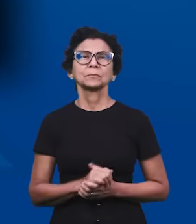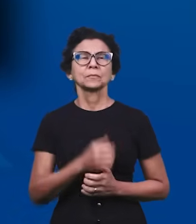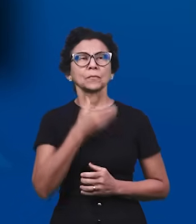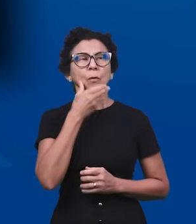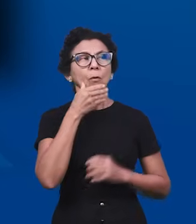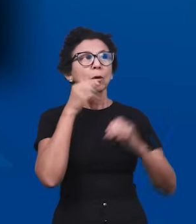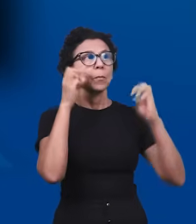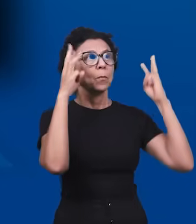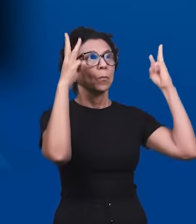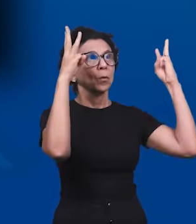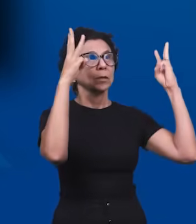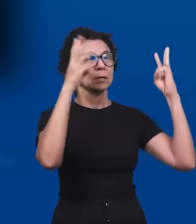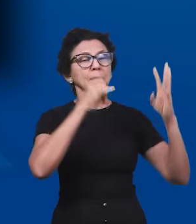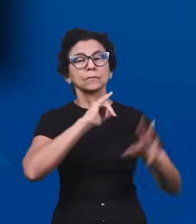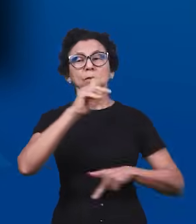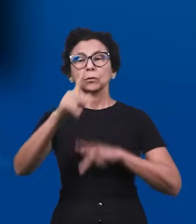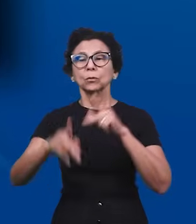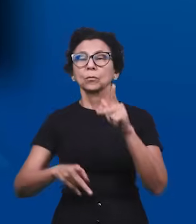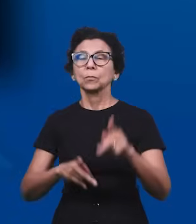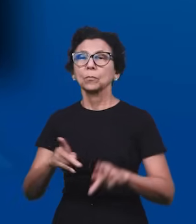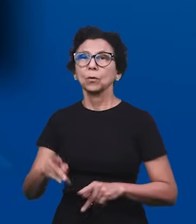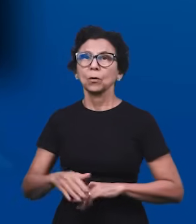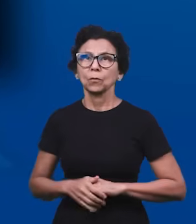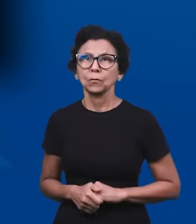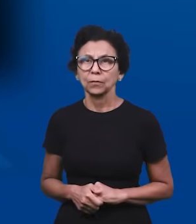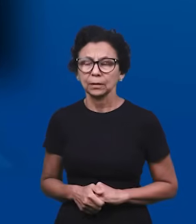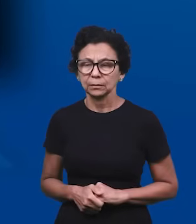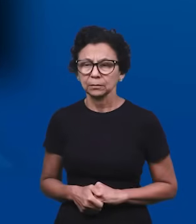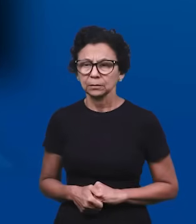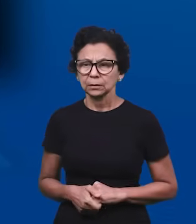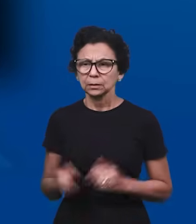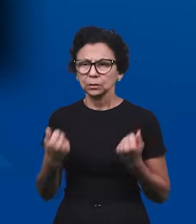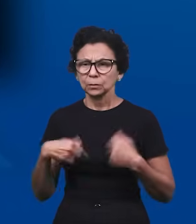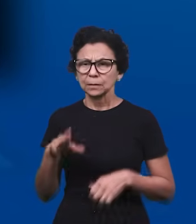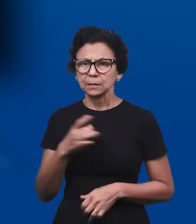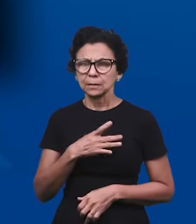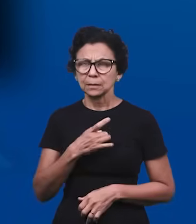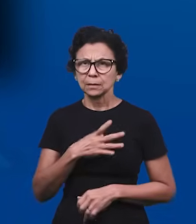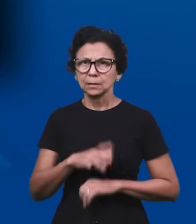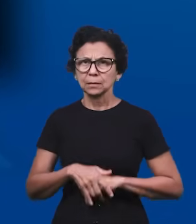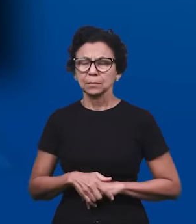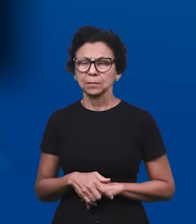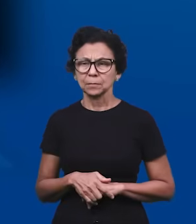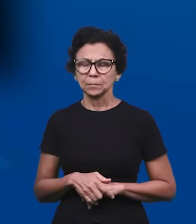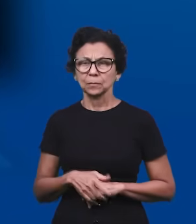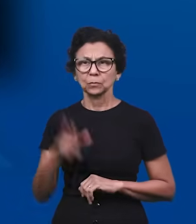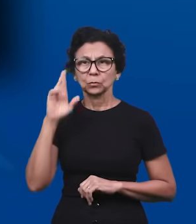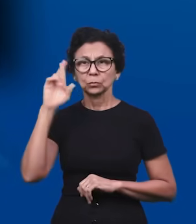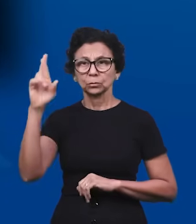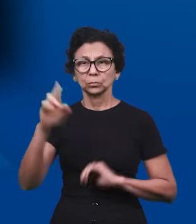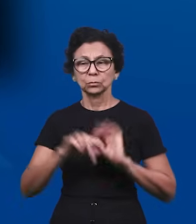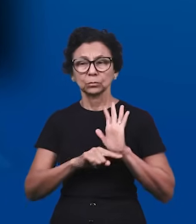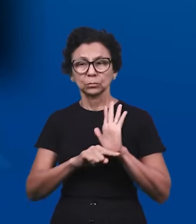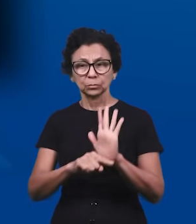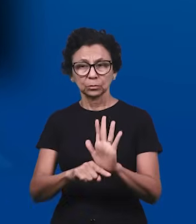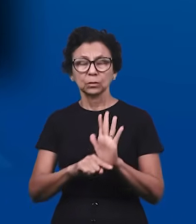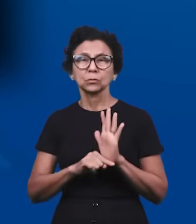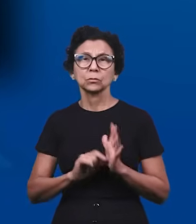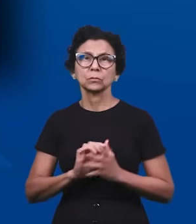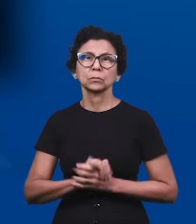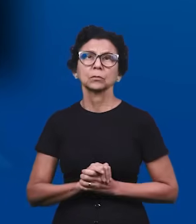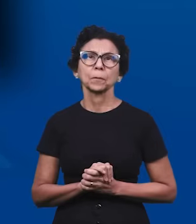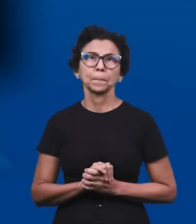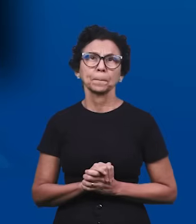Moisés, porém, disse ao povo: não temais, estai quietos e vede o livramento do Senhor, que hoje vos